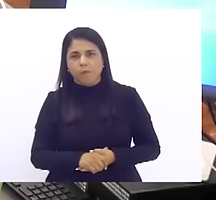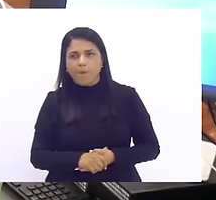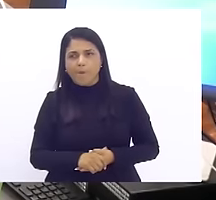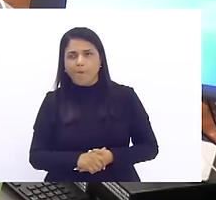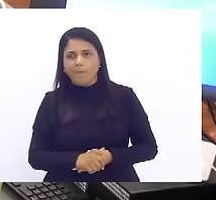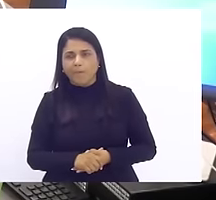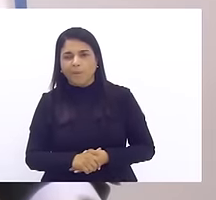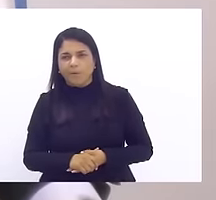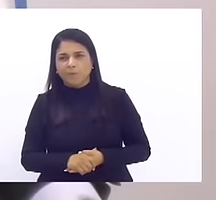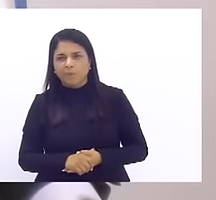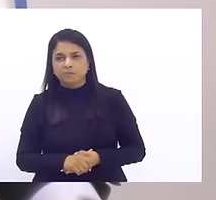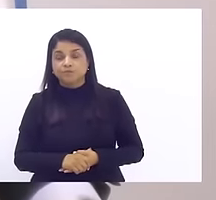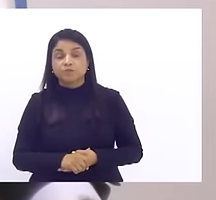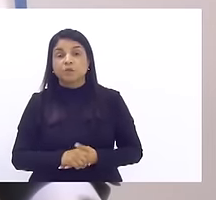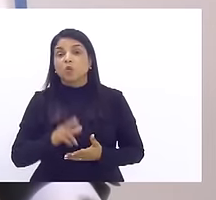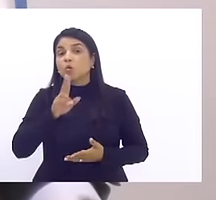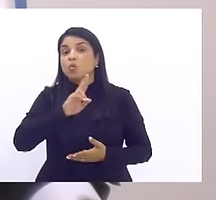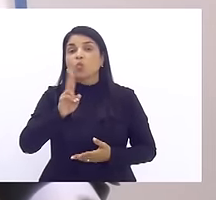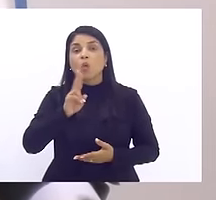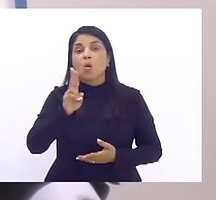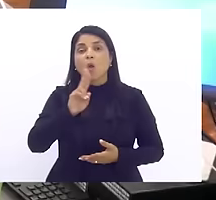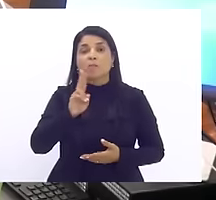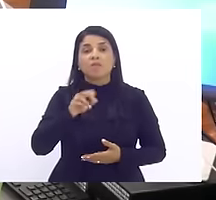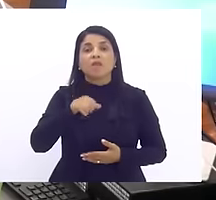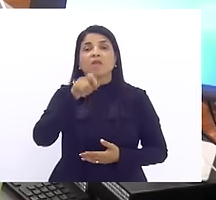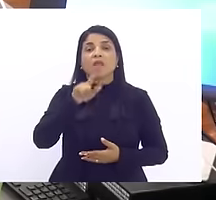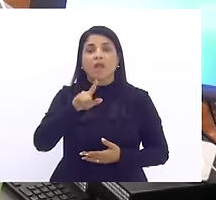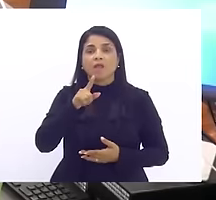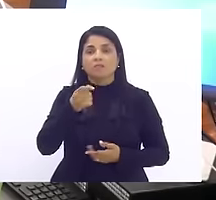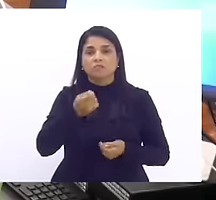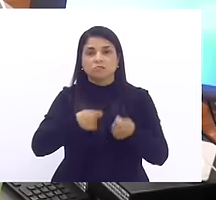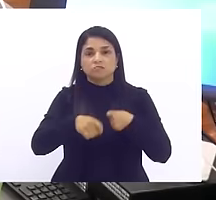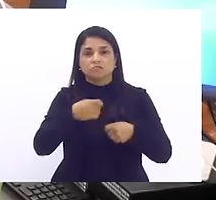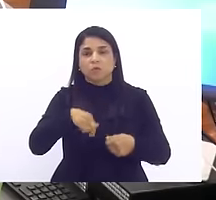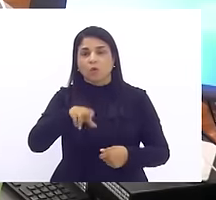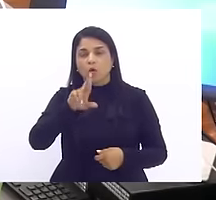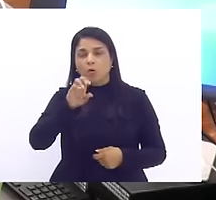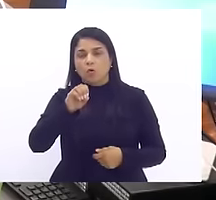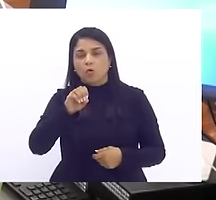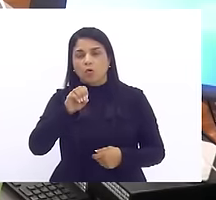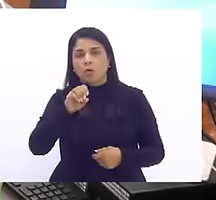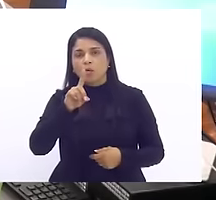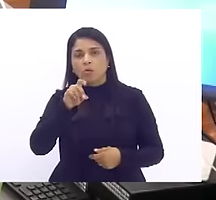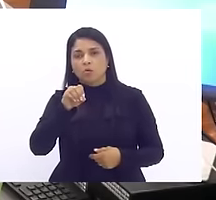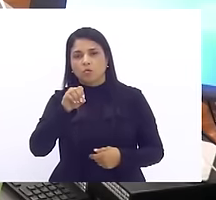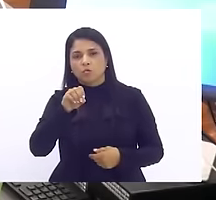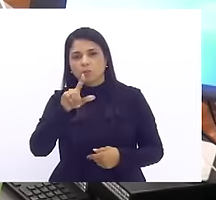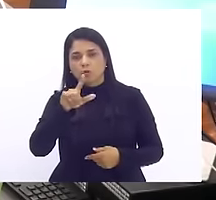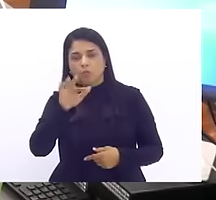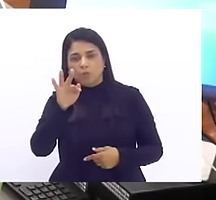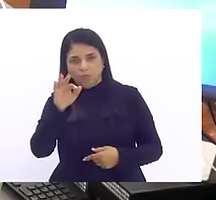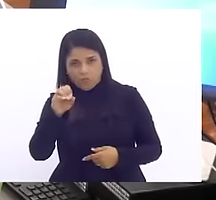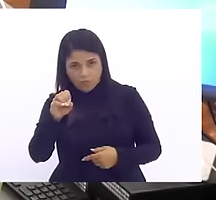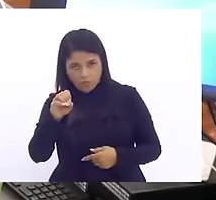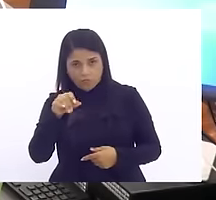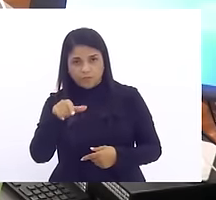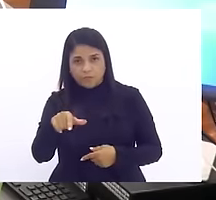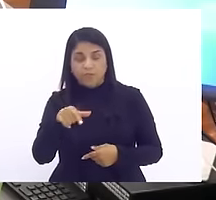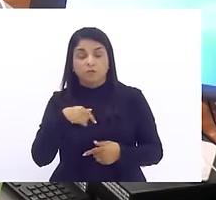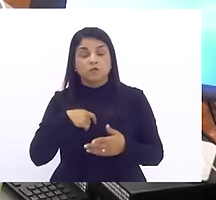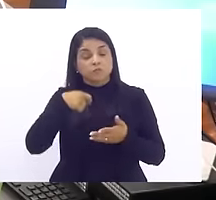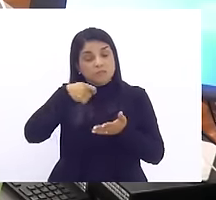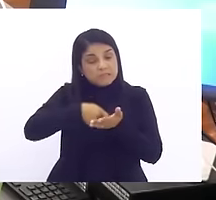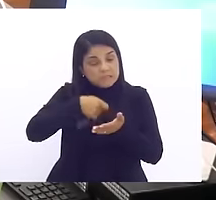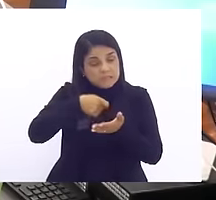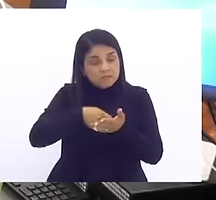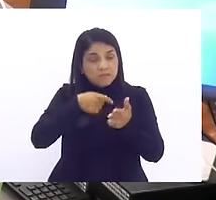não doutor o primeiro nome não simples essa é uma pergunta eu tô insistindo na pergunta de Deputado